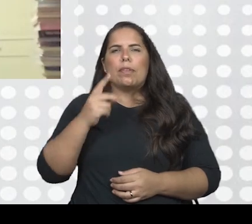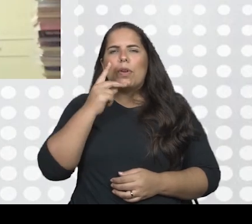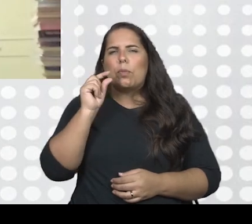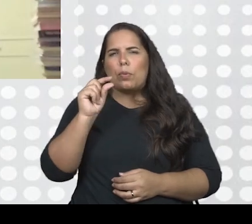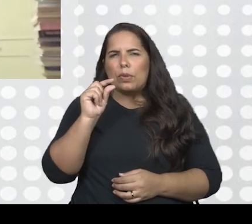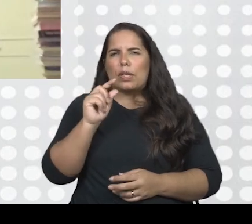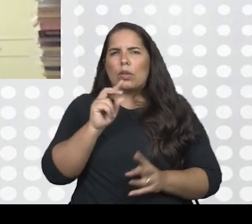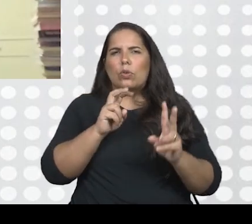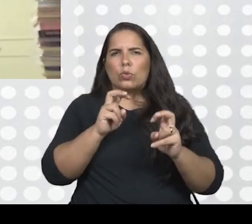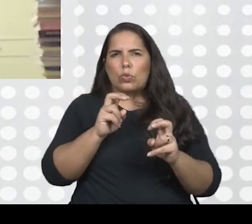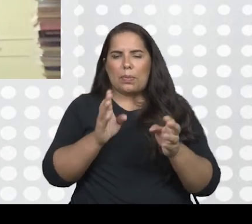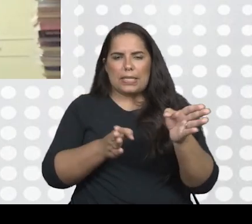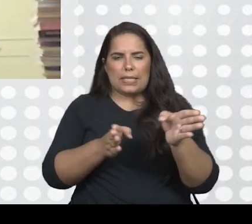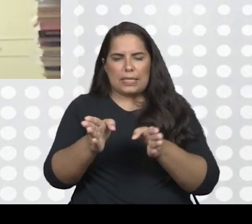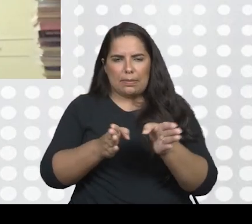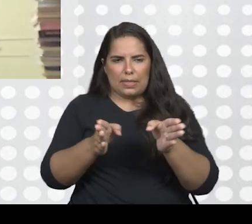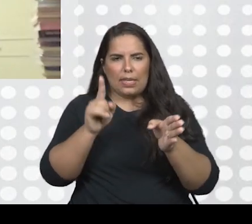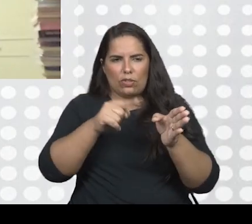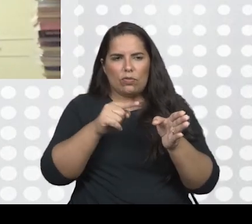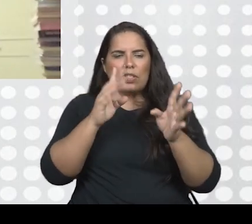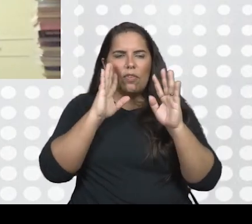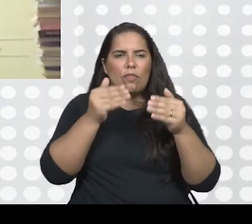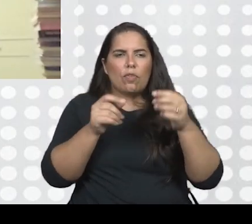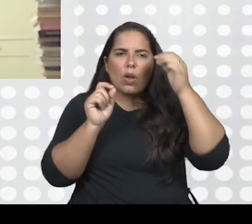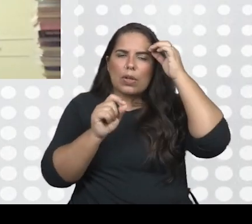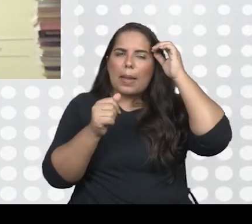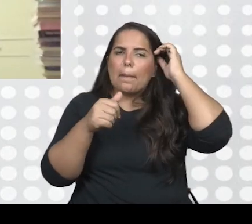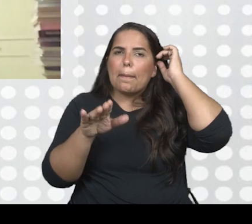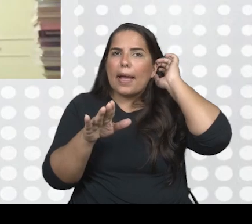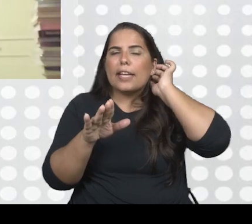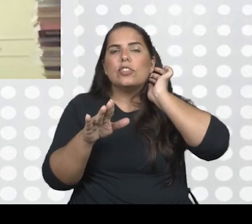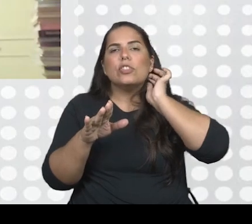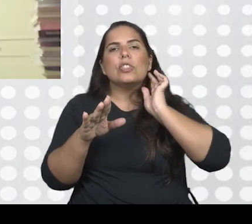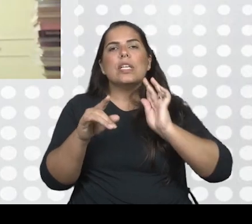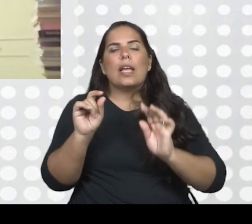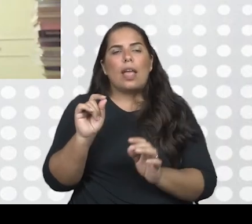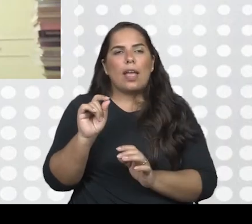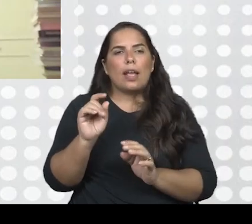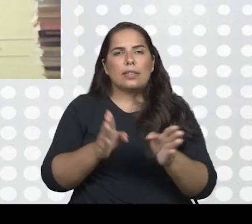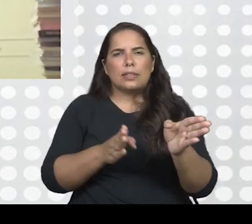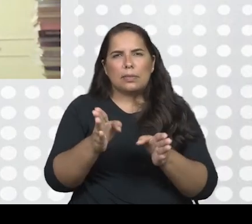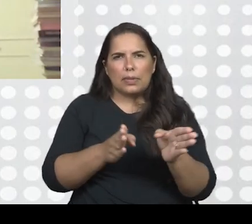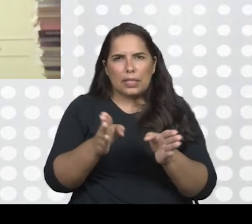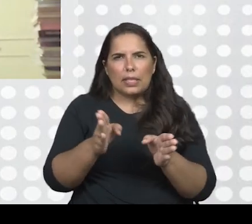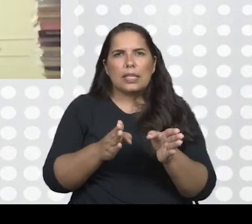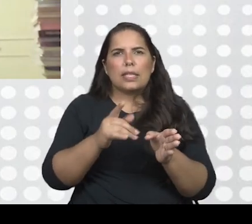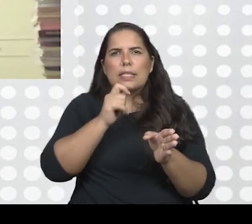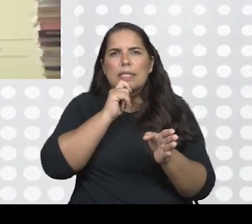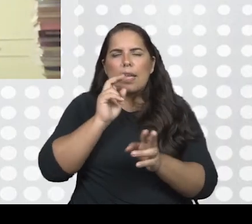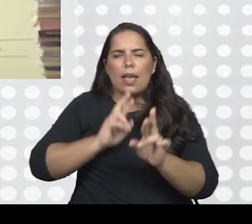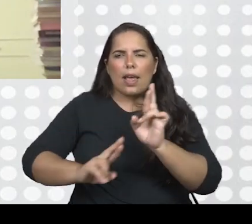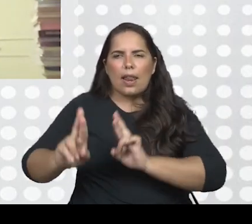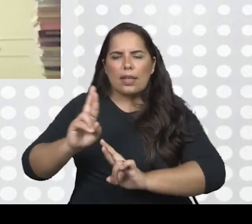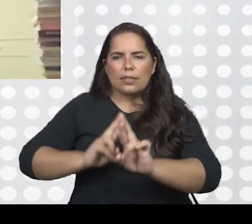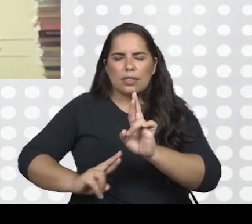retomar um pouquinho a questão da acessibilidade. Você foca aqui muito mais na acessibilidade sem a